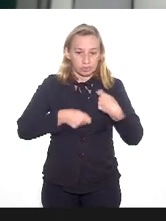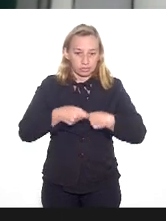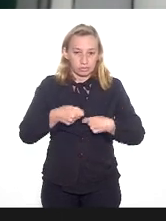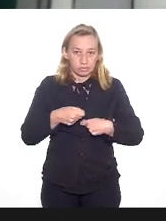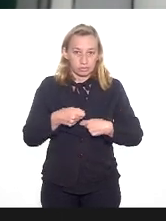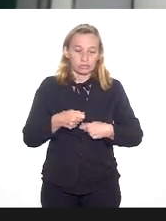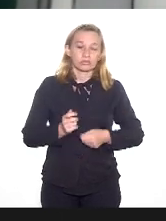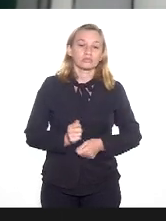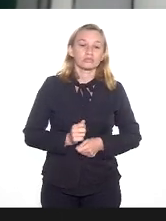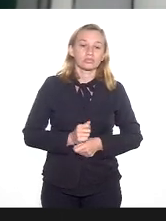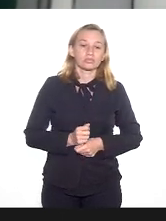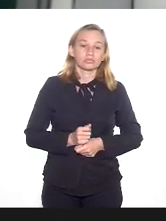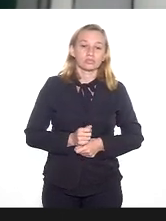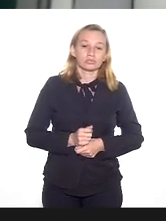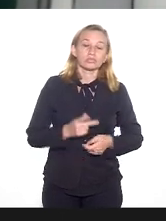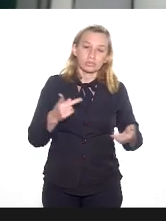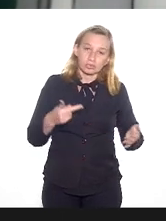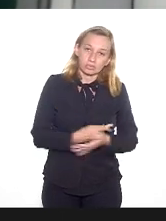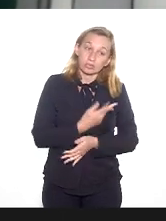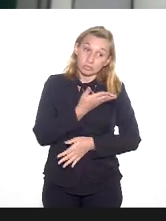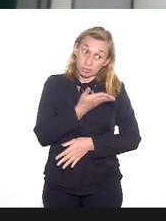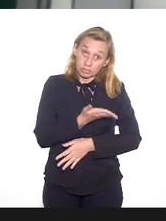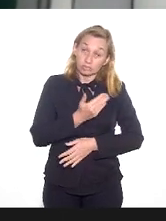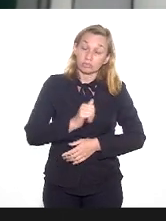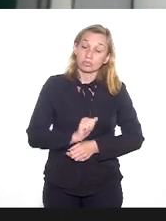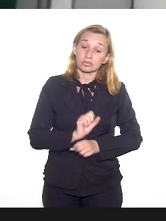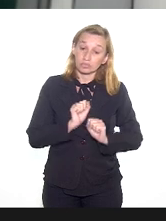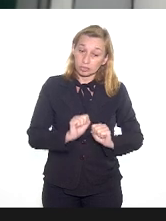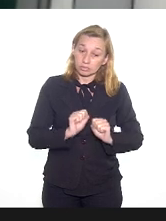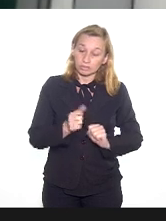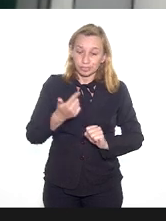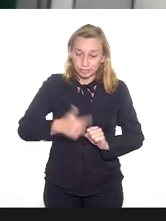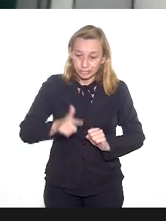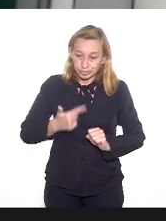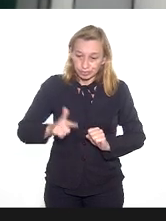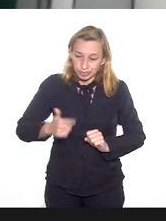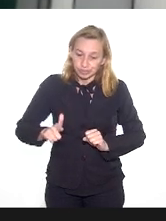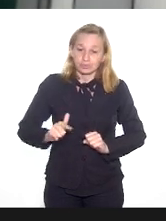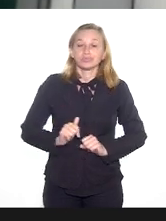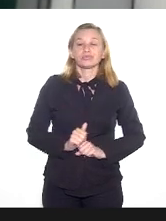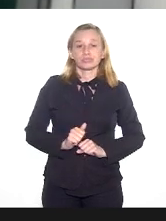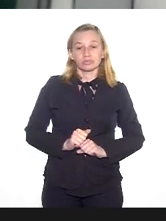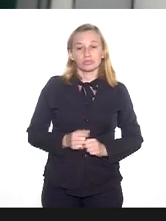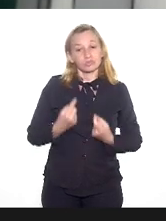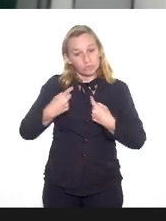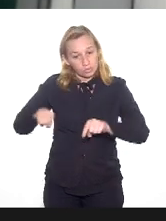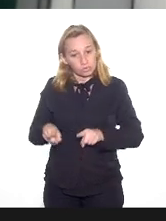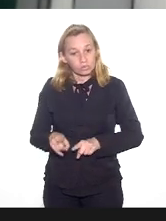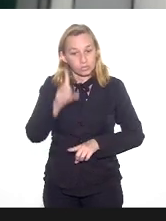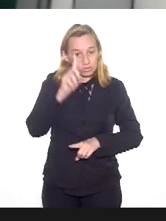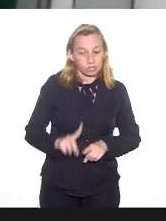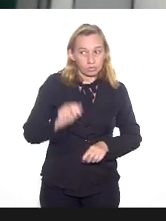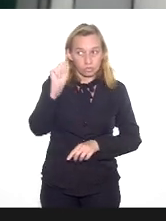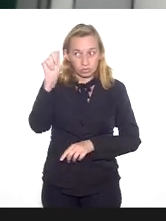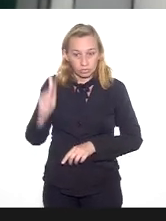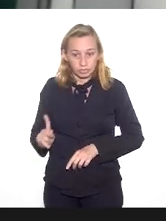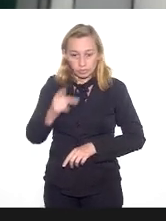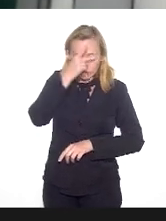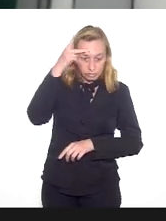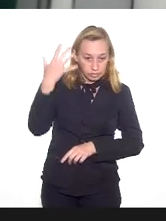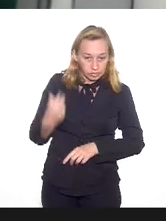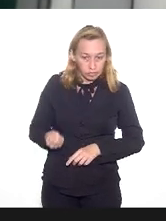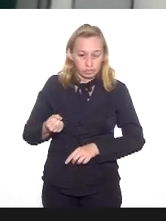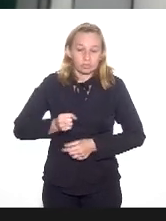fraudulentas e lesivas como essas possam de novo se repetir contra o direito à aposentadoria, contra o direito